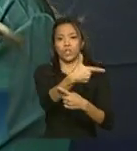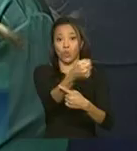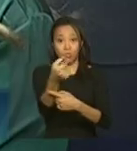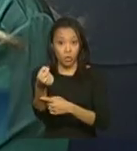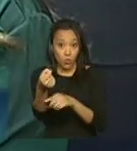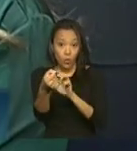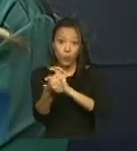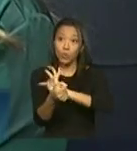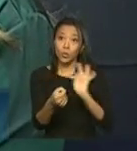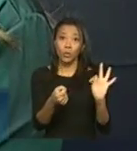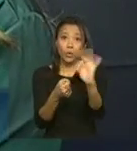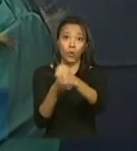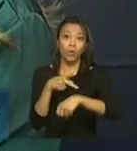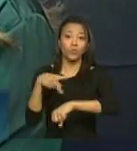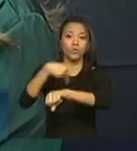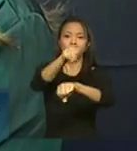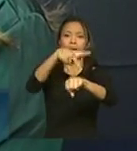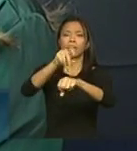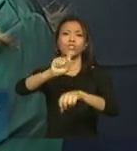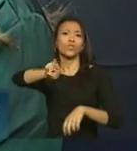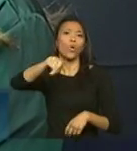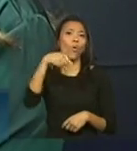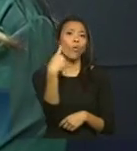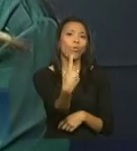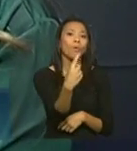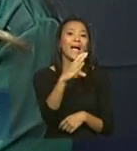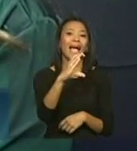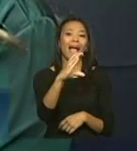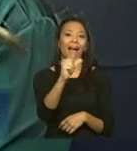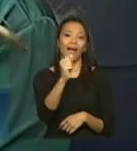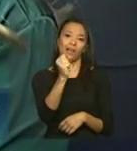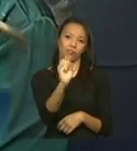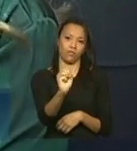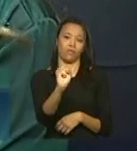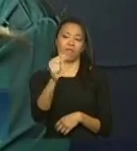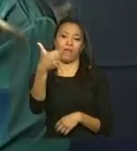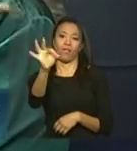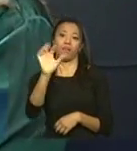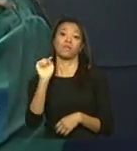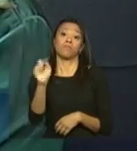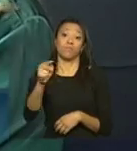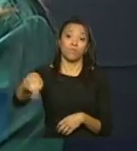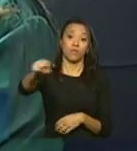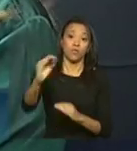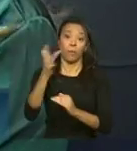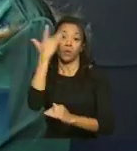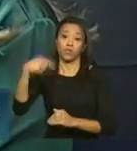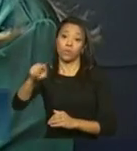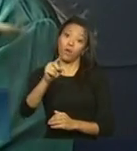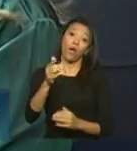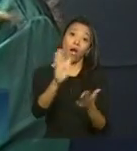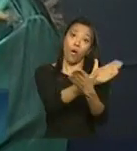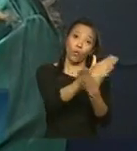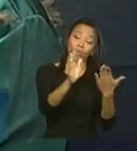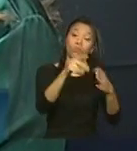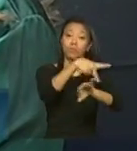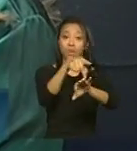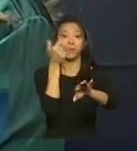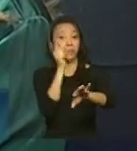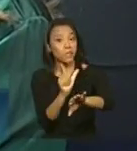os países deveriam ter menos de um caso para 10 mil habitantes. É claro que alguns alcançaram, outros não. Aí